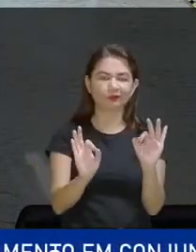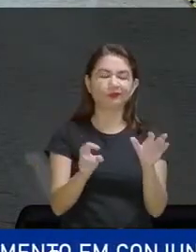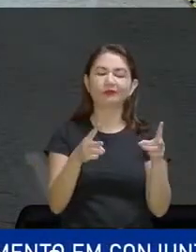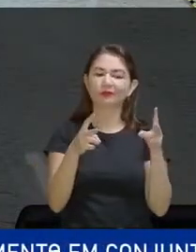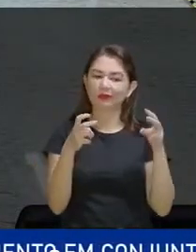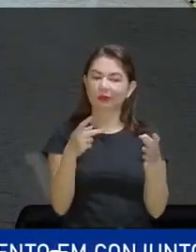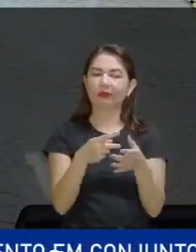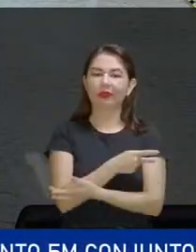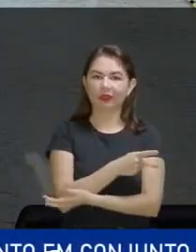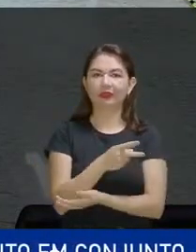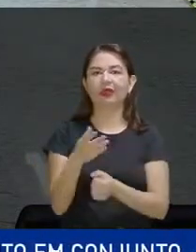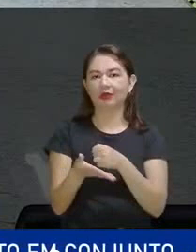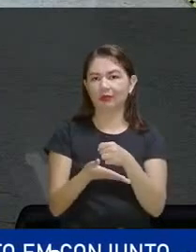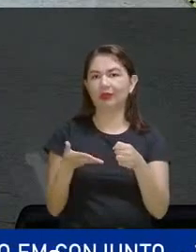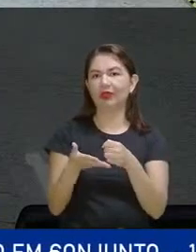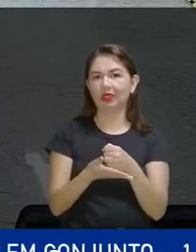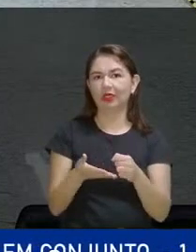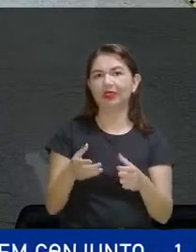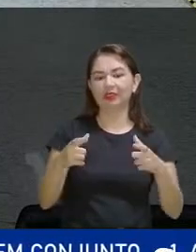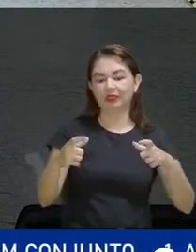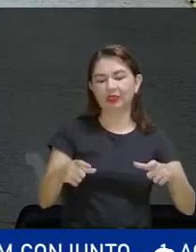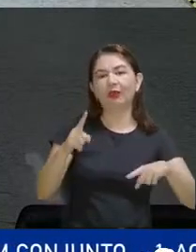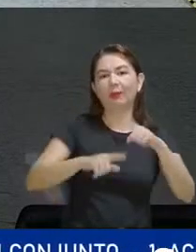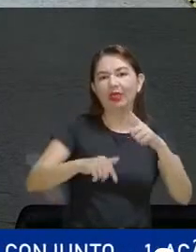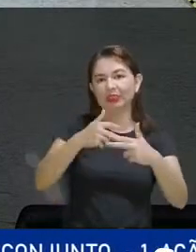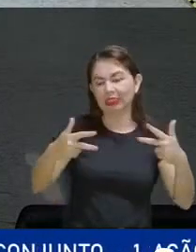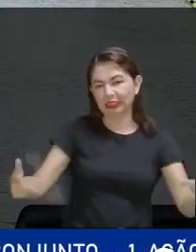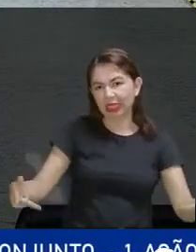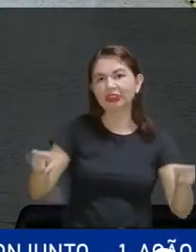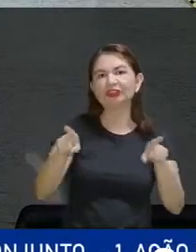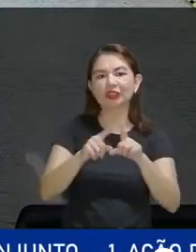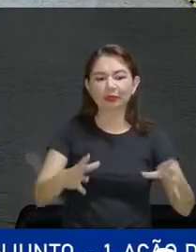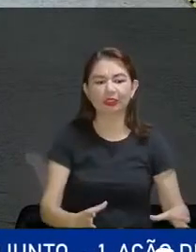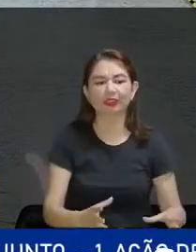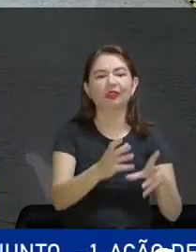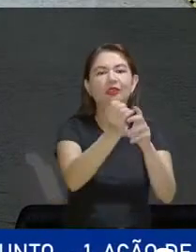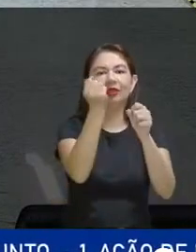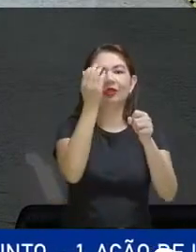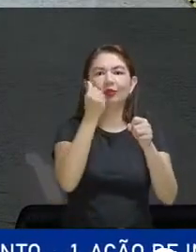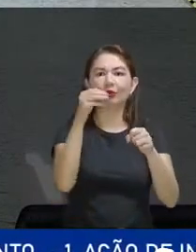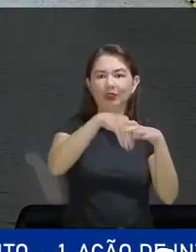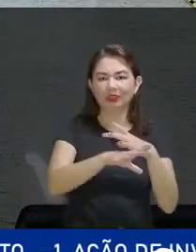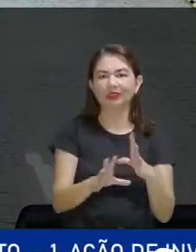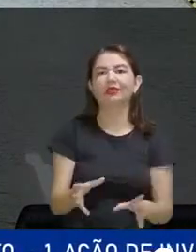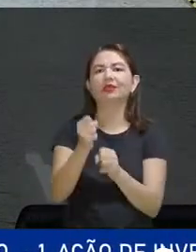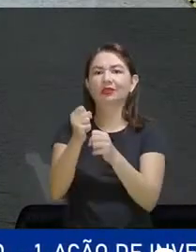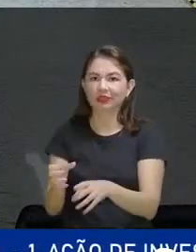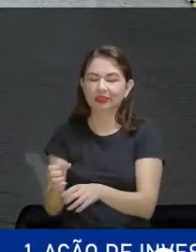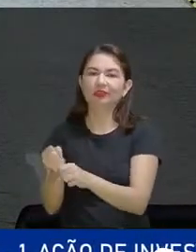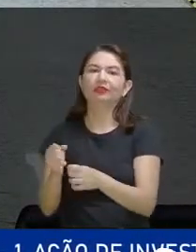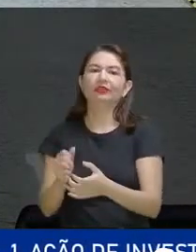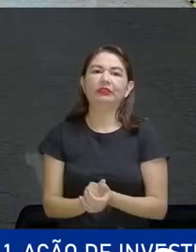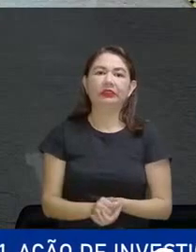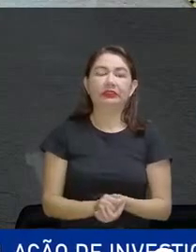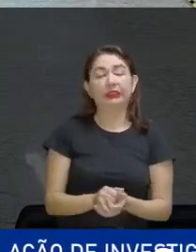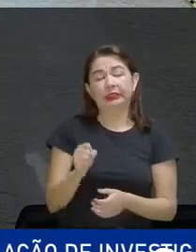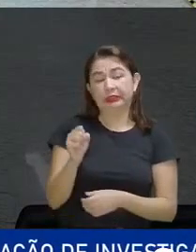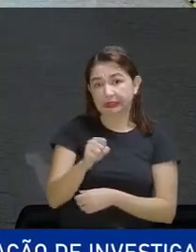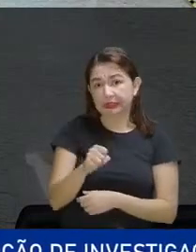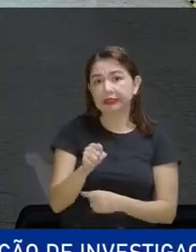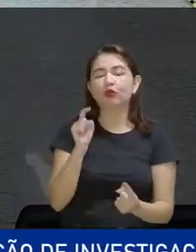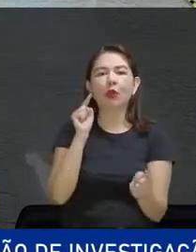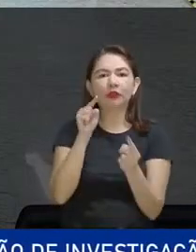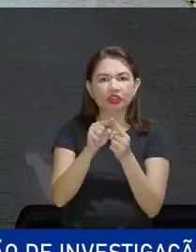fáticas fundamentam que os santinhos e as cestas básicas na pós Felipe Luan e Irlon possuem fins